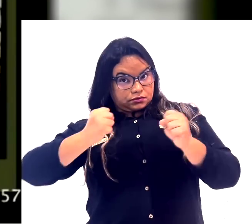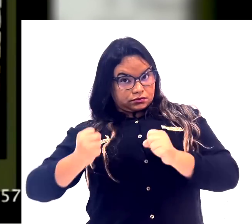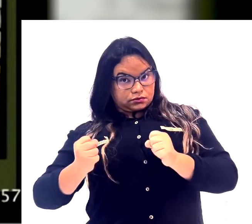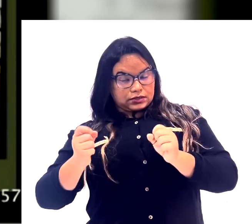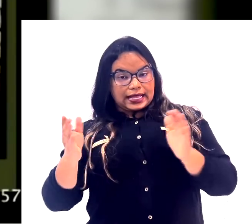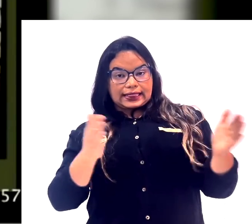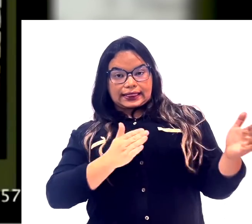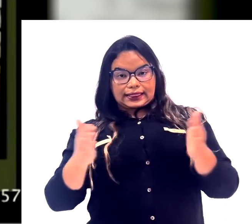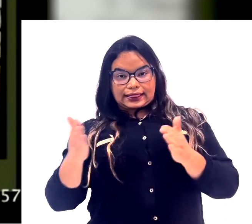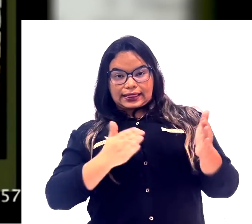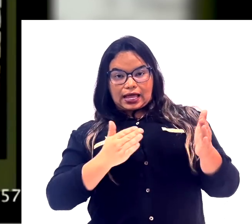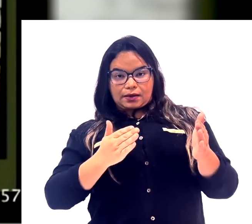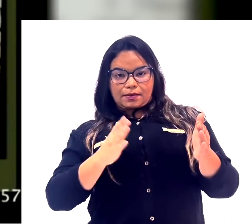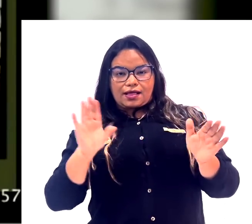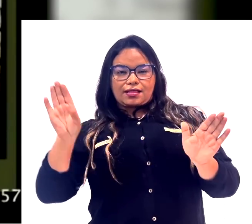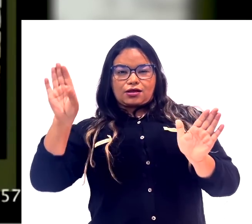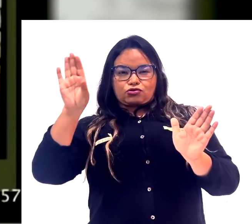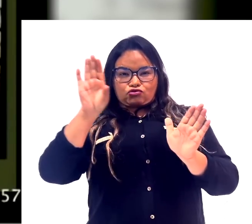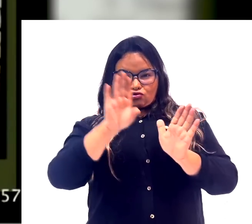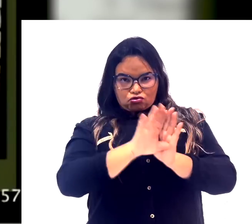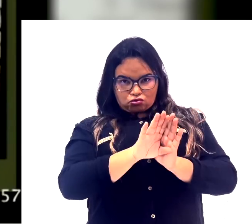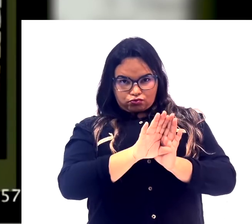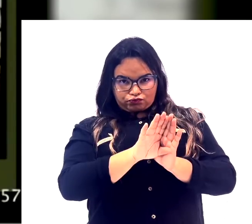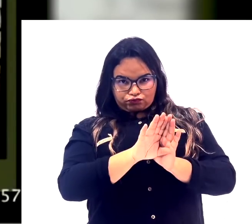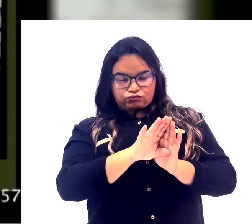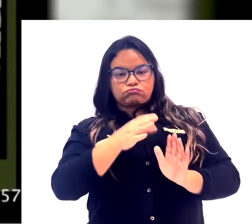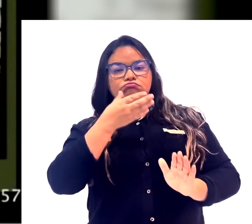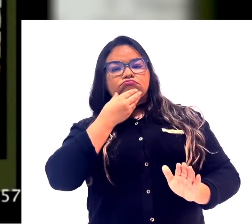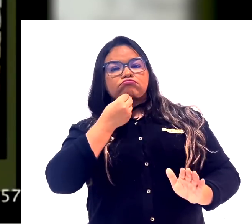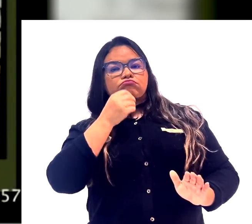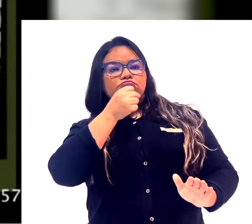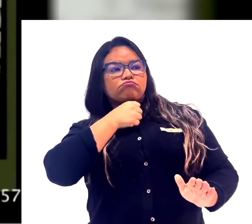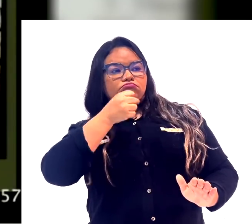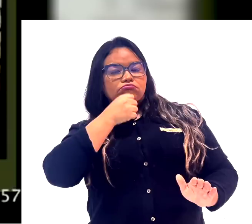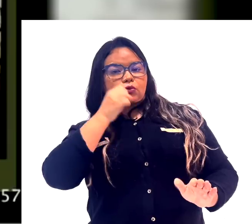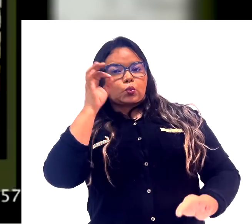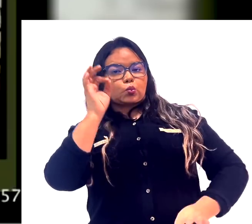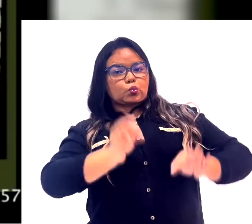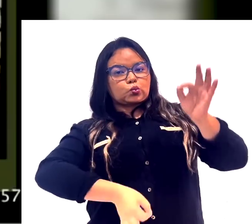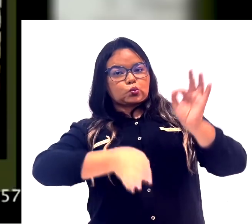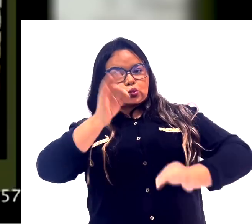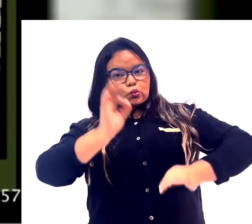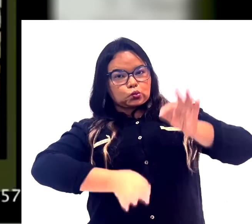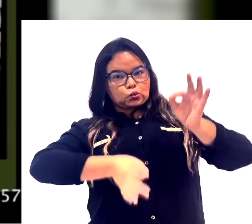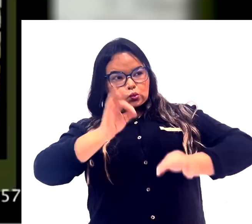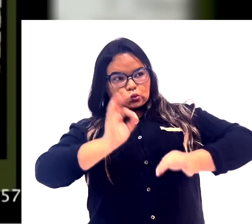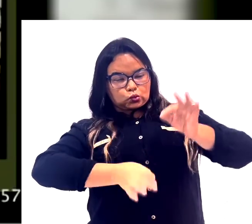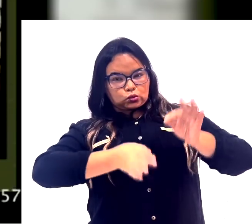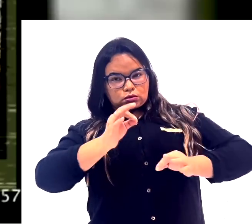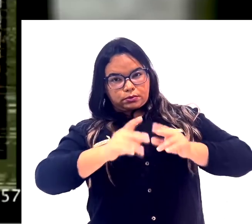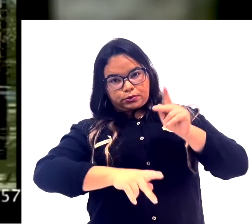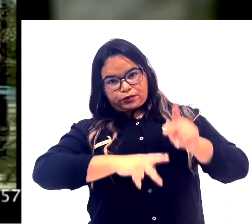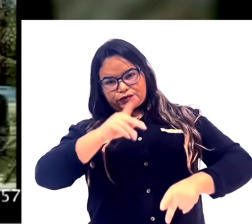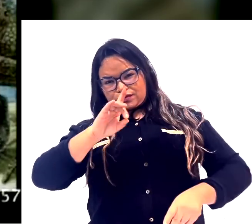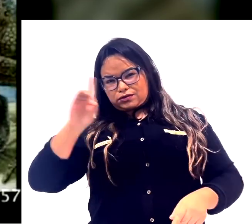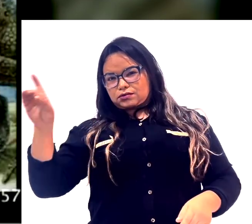veio o ancião de dias e o julgamento foi dado aos santos. Esse é um longo período de tempo.